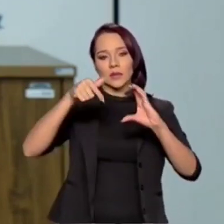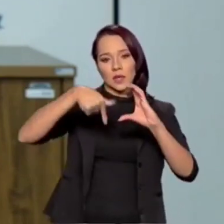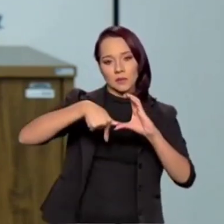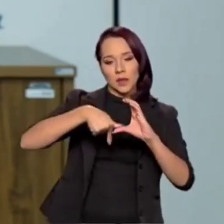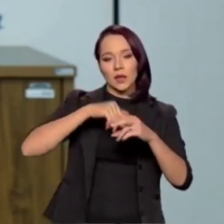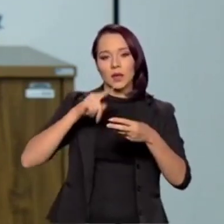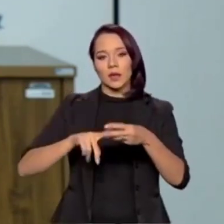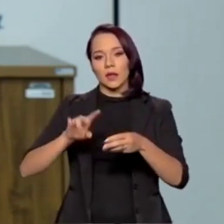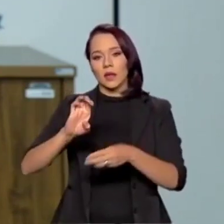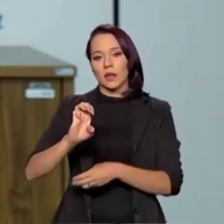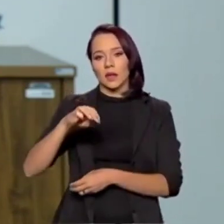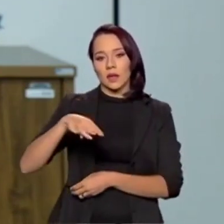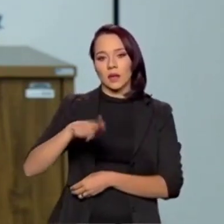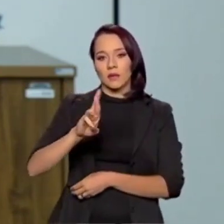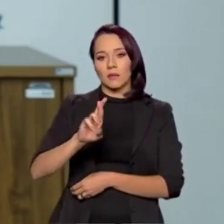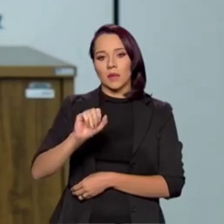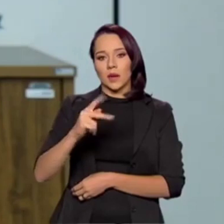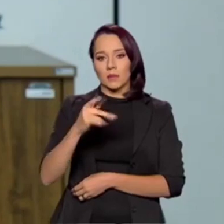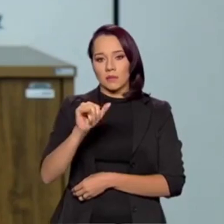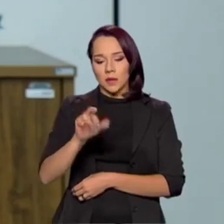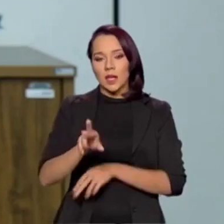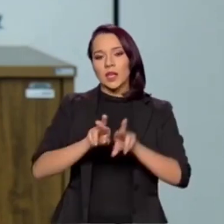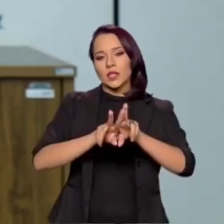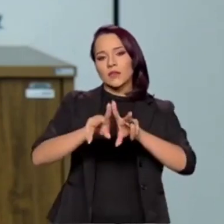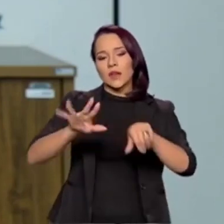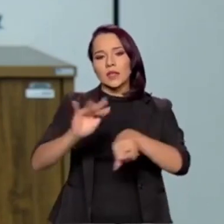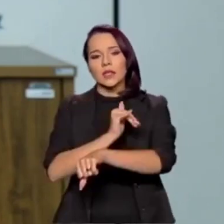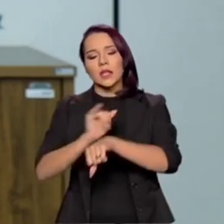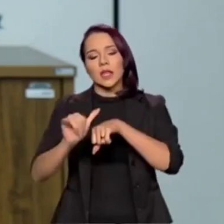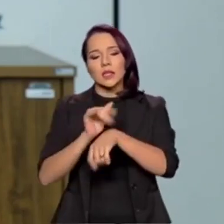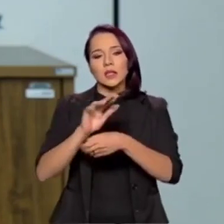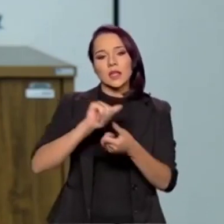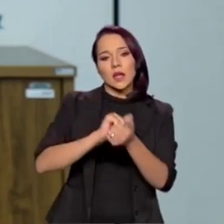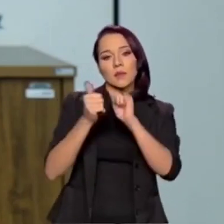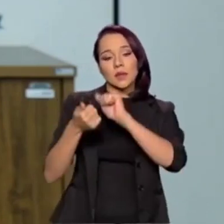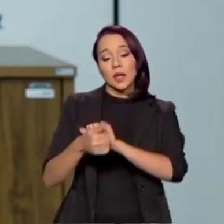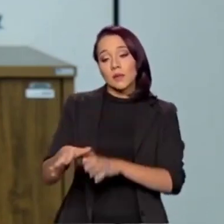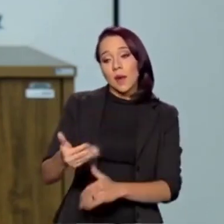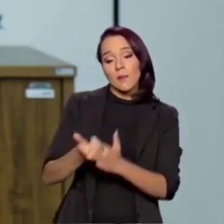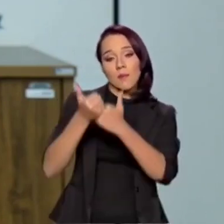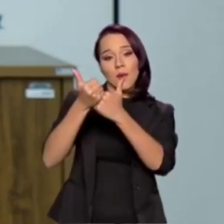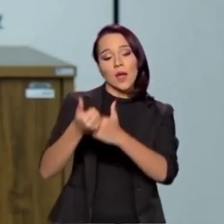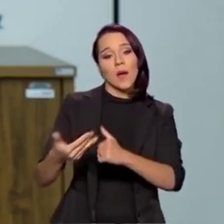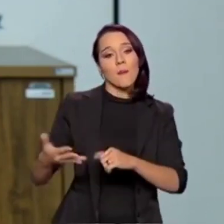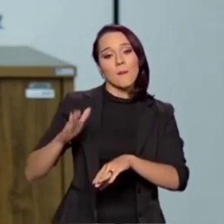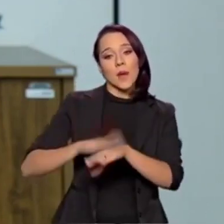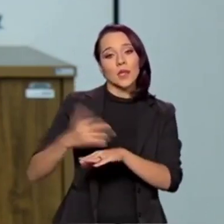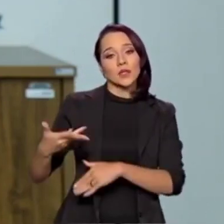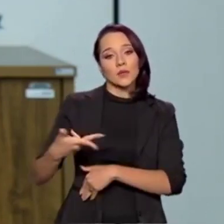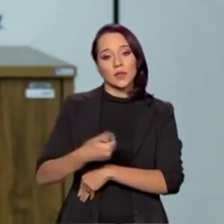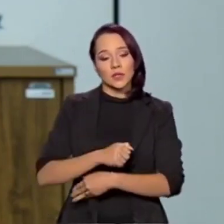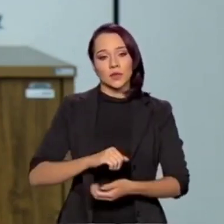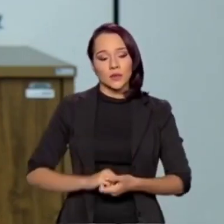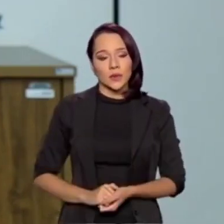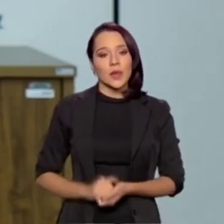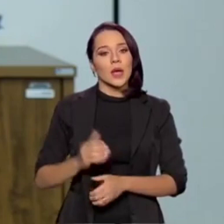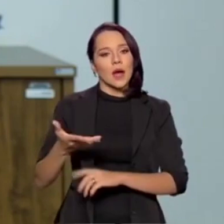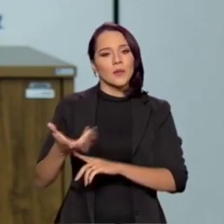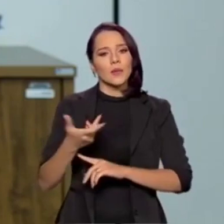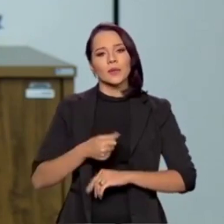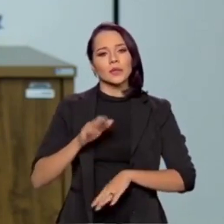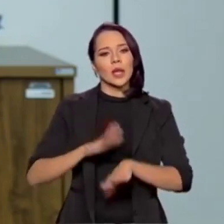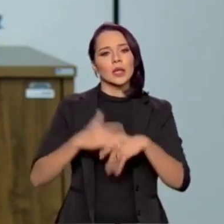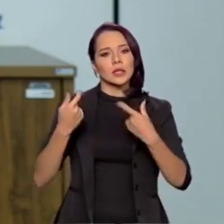e da Embrapi, diversos instrumentos vêm sendo adaptados no sentido de apoiar de uma forma efetiva a